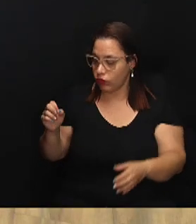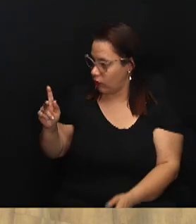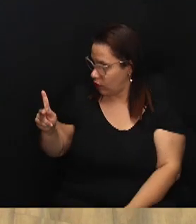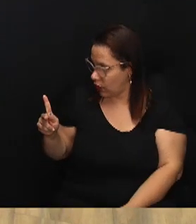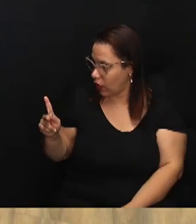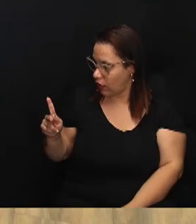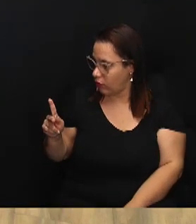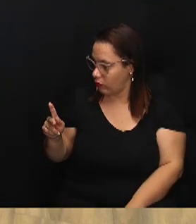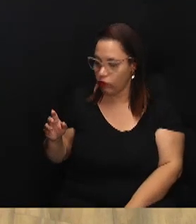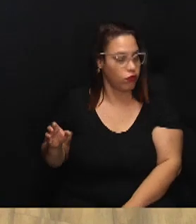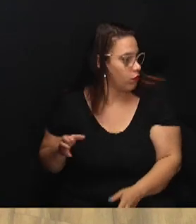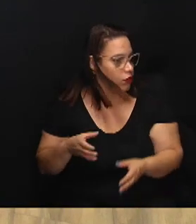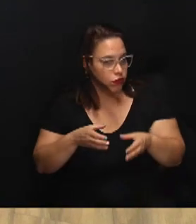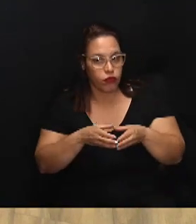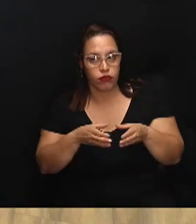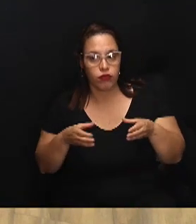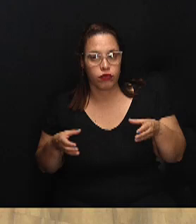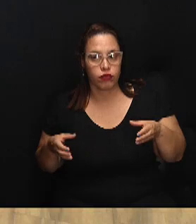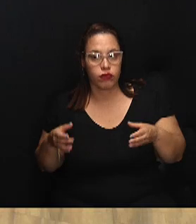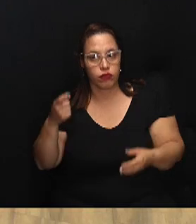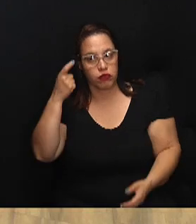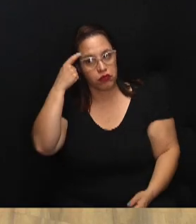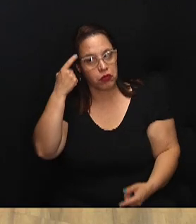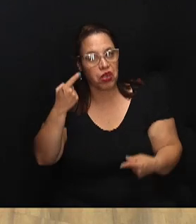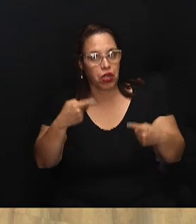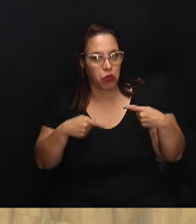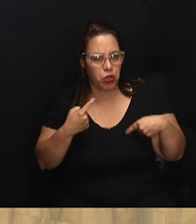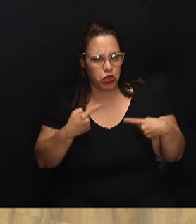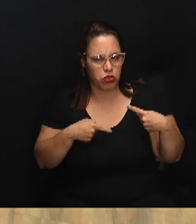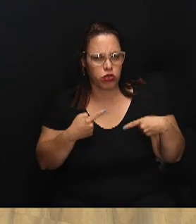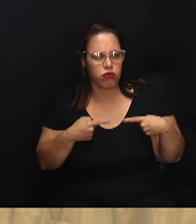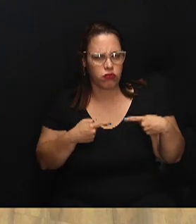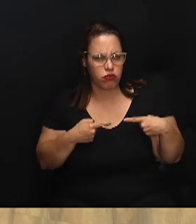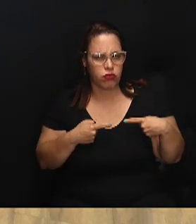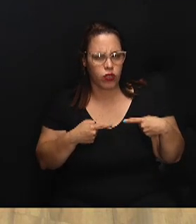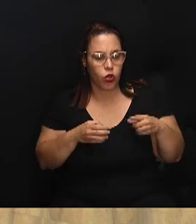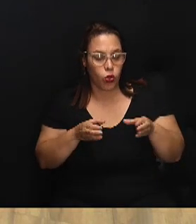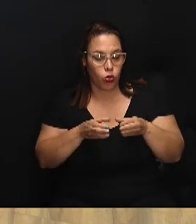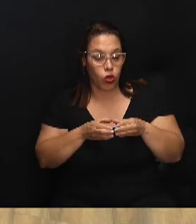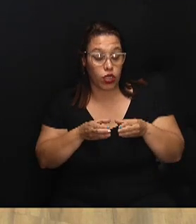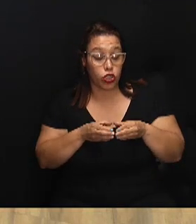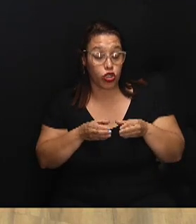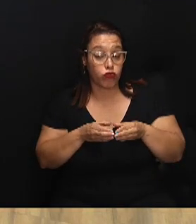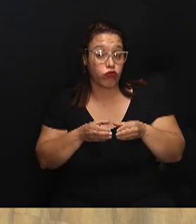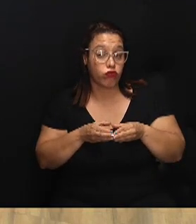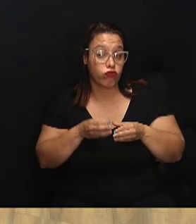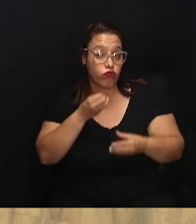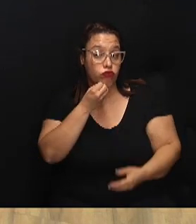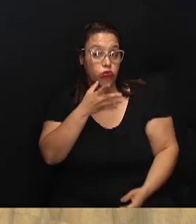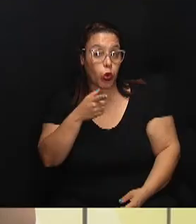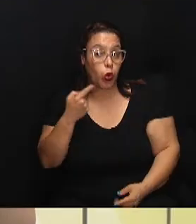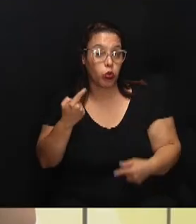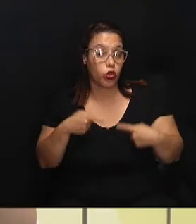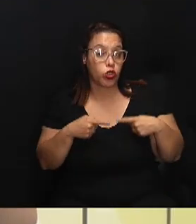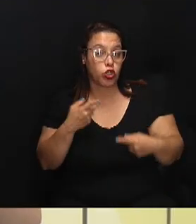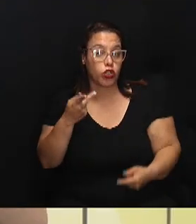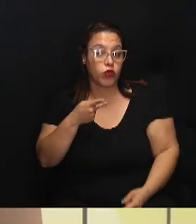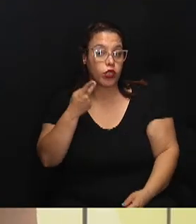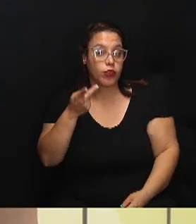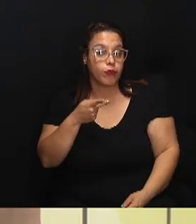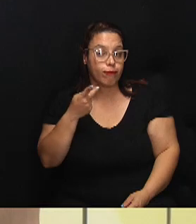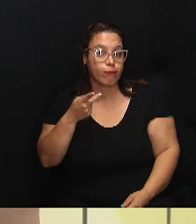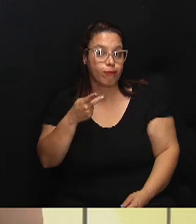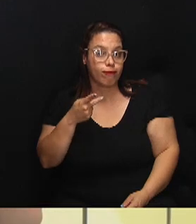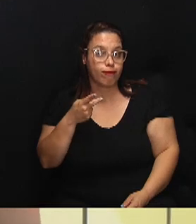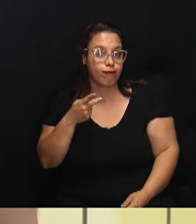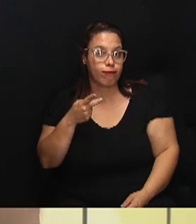englobar. Eu penso em política, né? Realmente assim no coletivo, né? A boa política que eu falo vem do